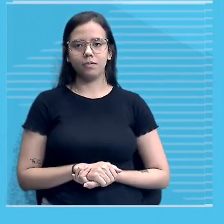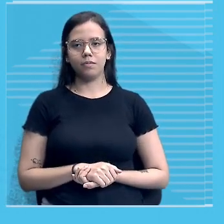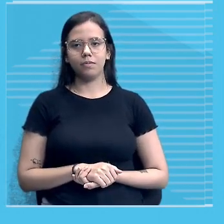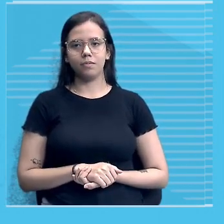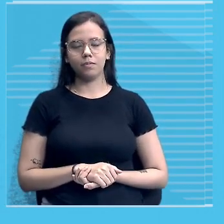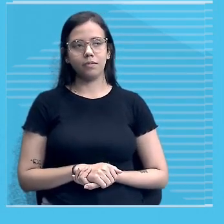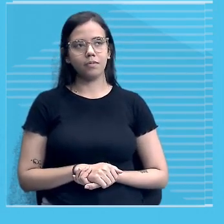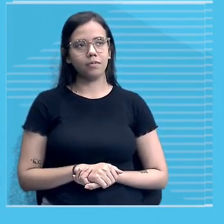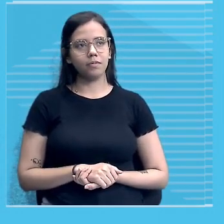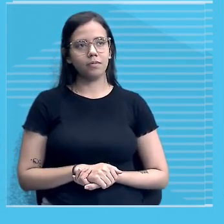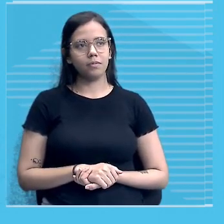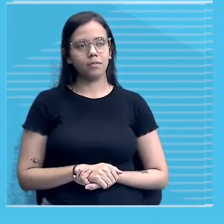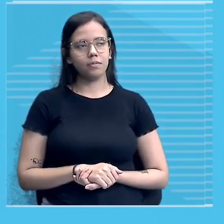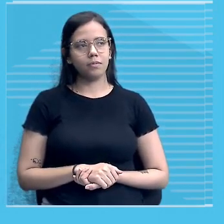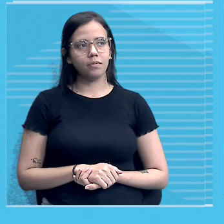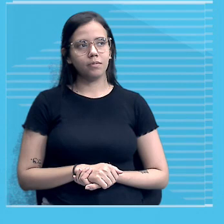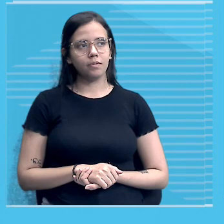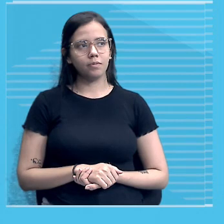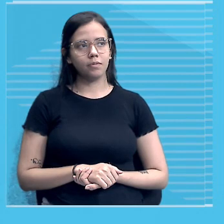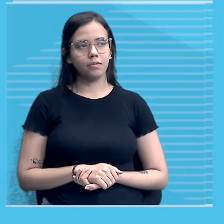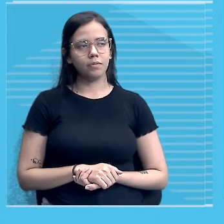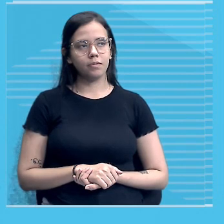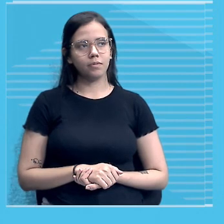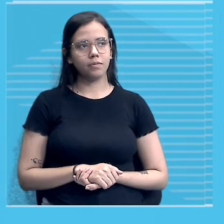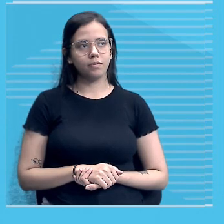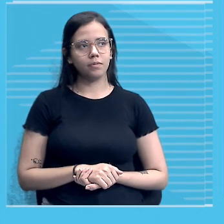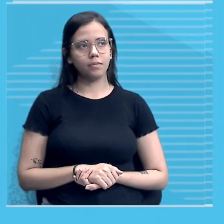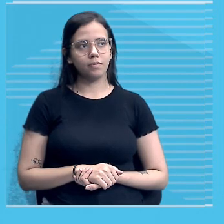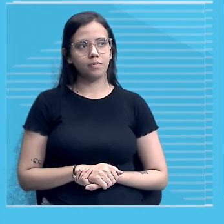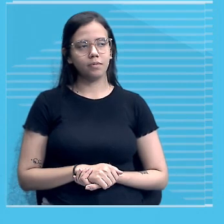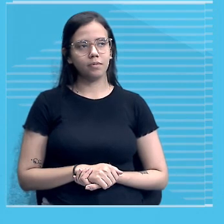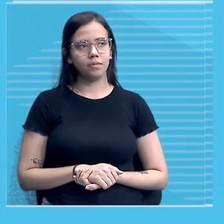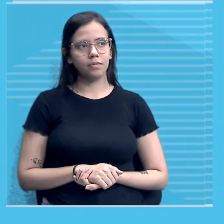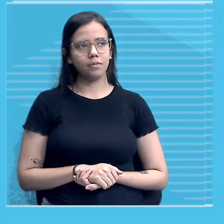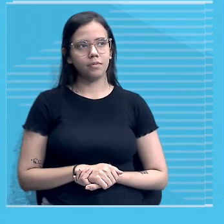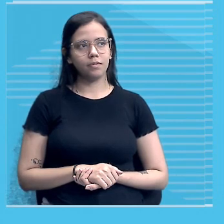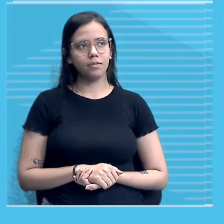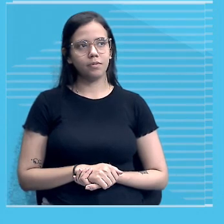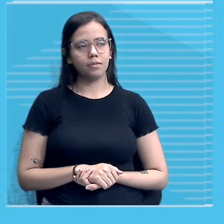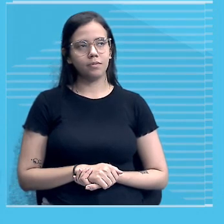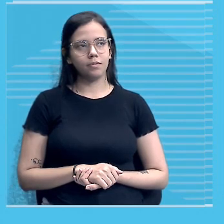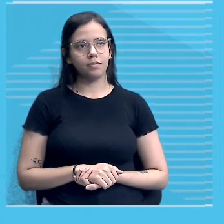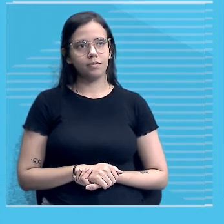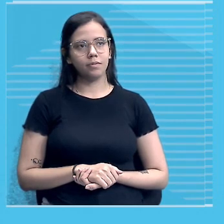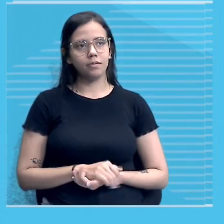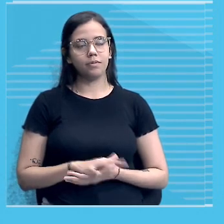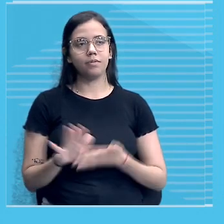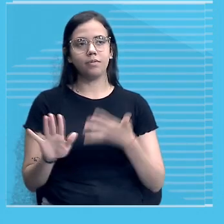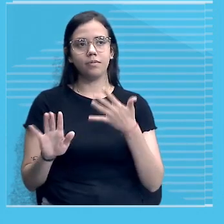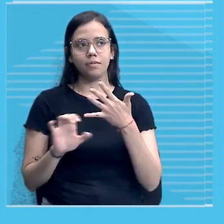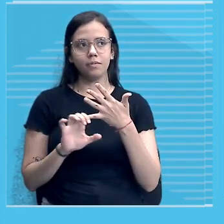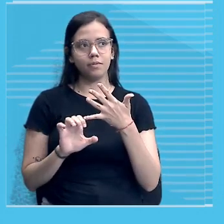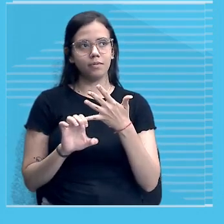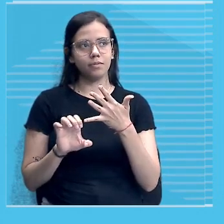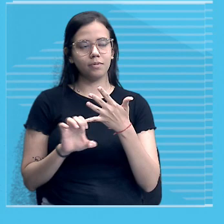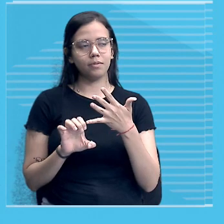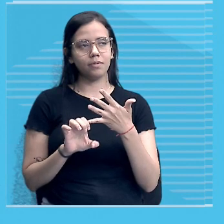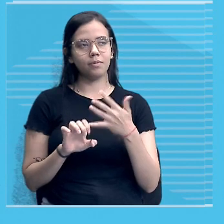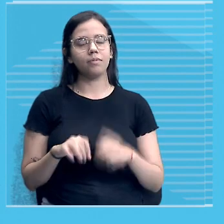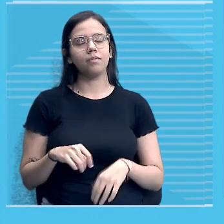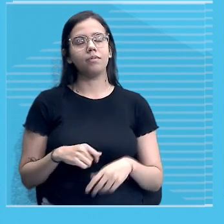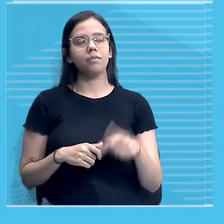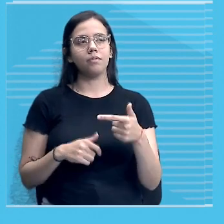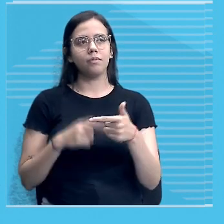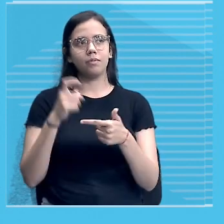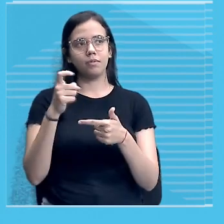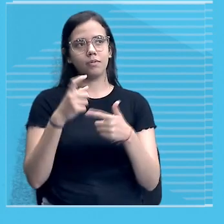tem mais exemplos e olha essa aqui ó a letra e 2 elevado a x =